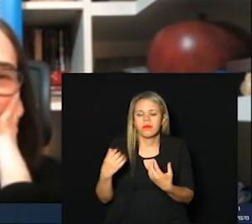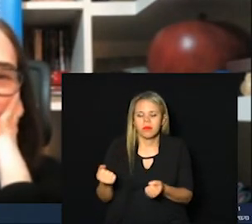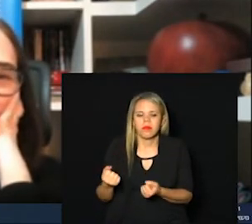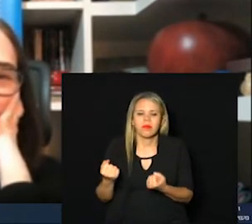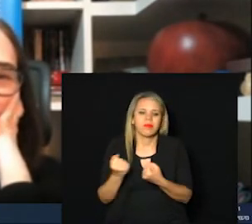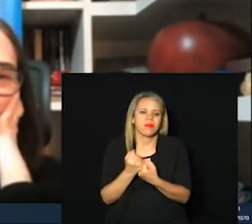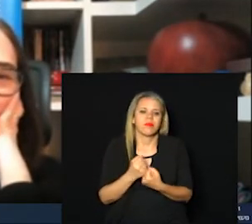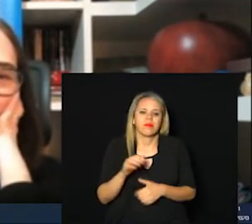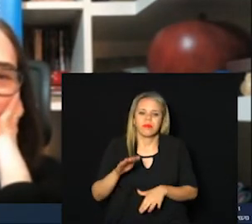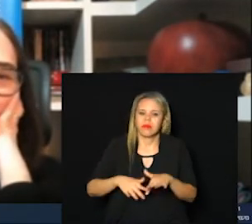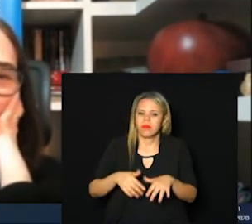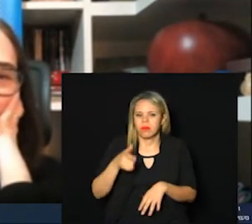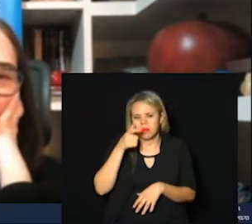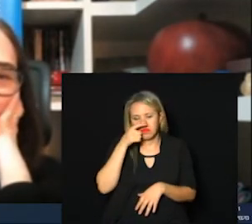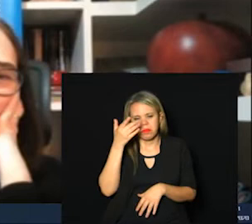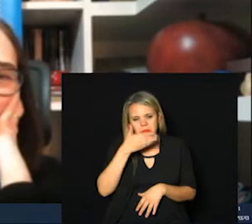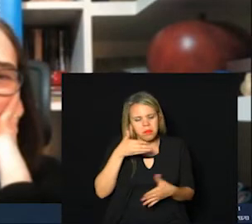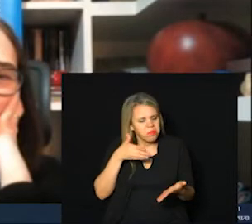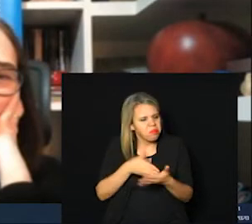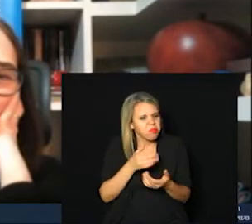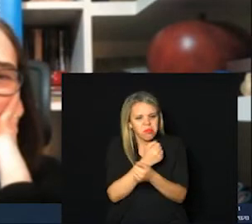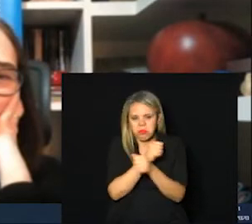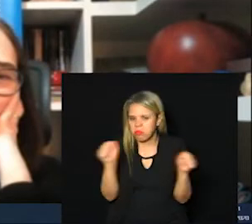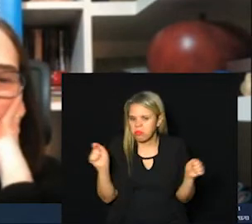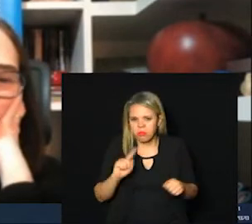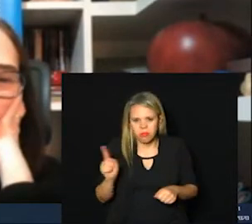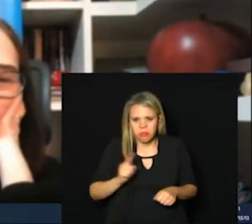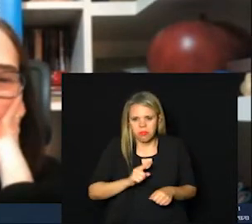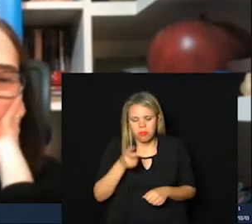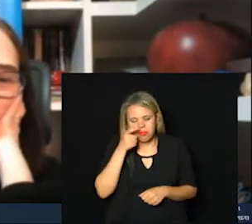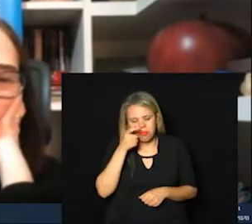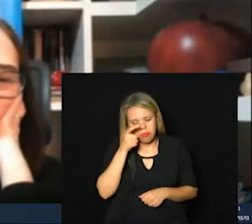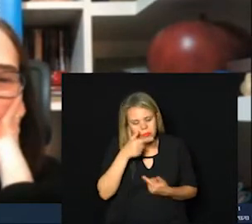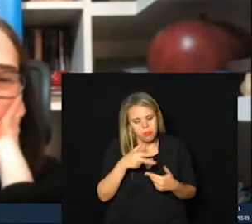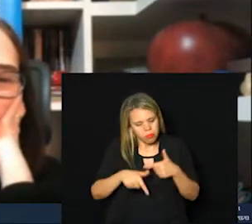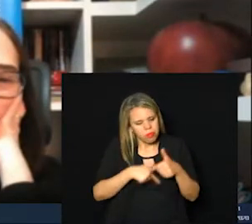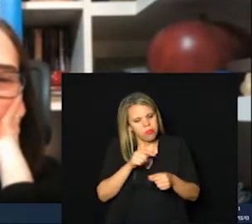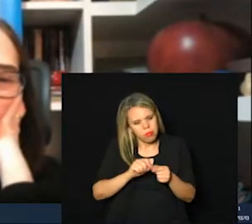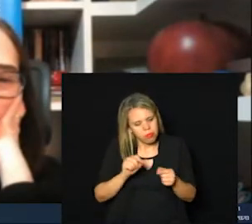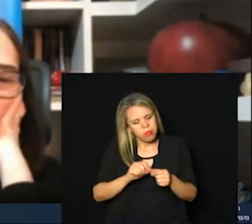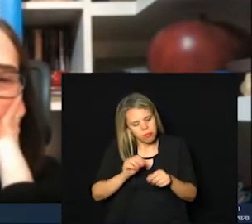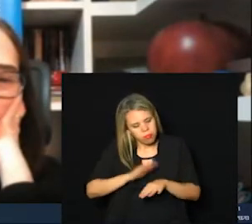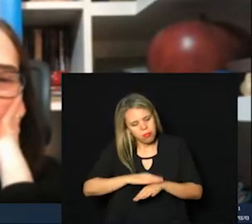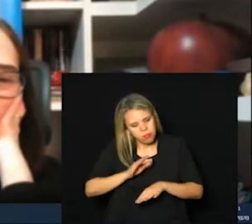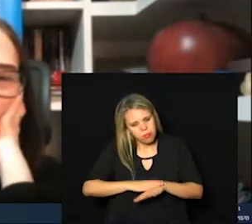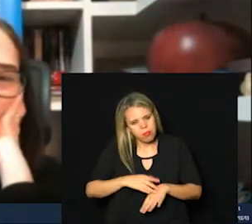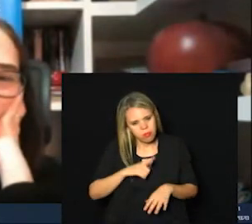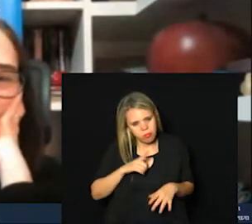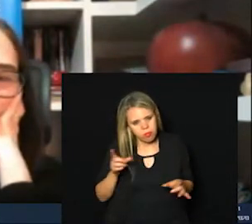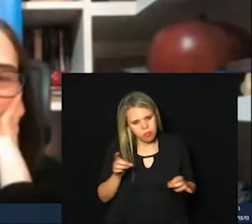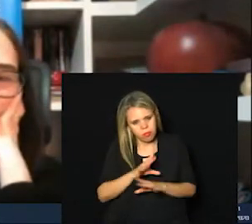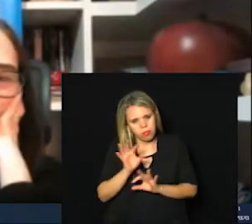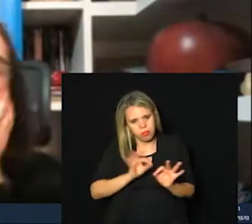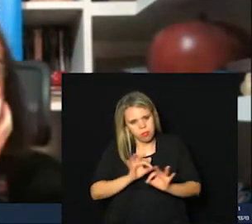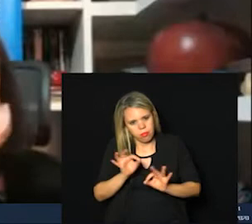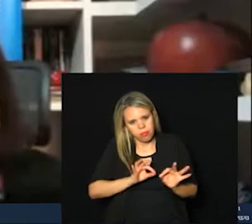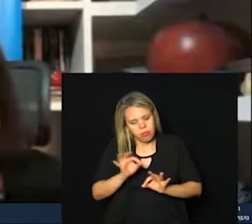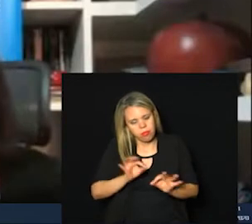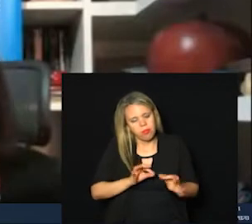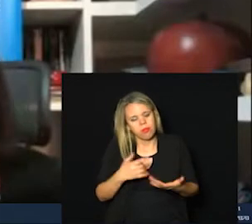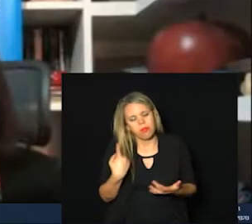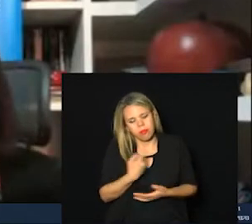ele não enxerga como algo impossível, enxerga como algo que deve ser feito, que a gente tem que estar pronto, porque nós precisamos estar